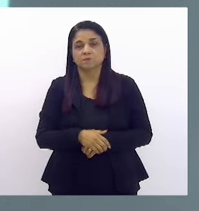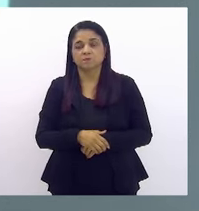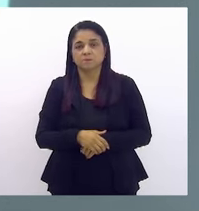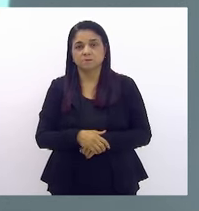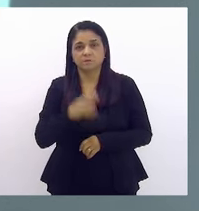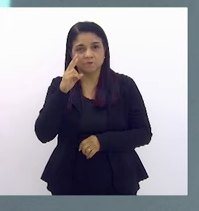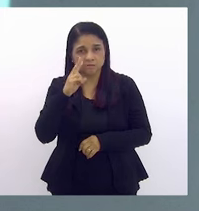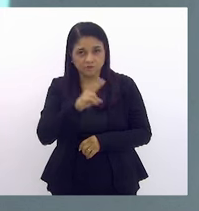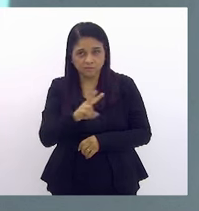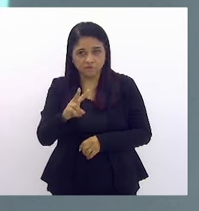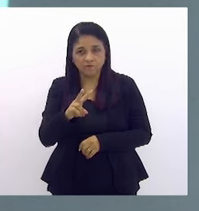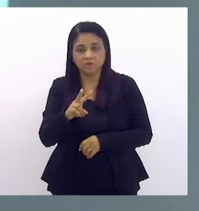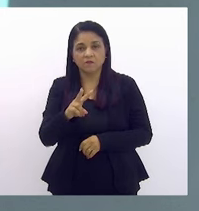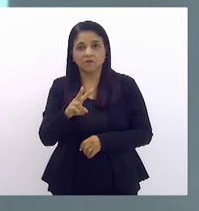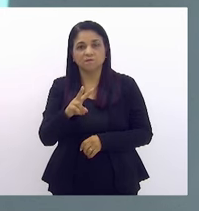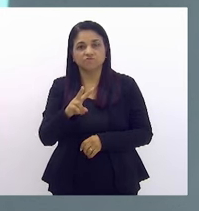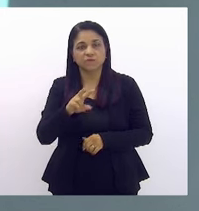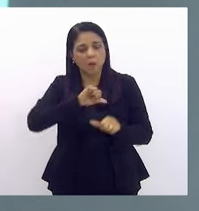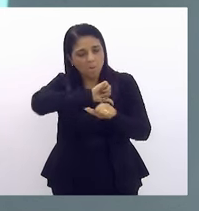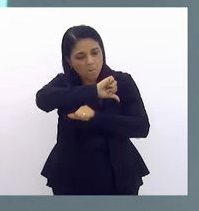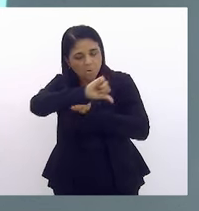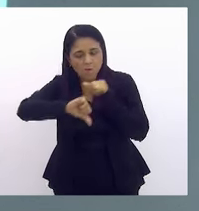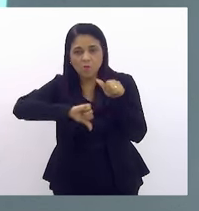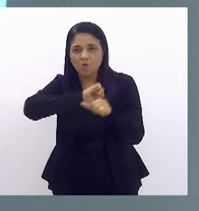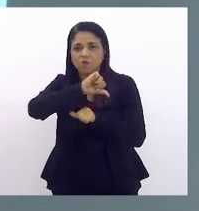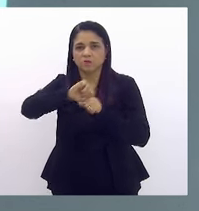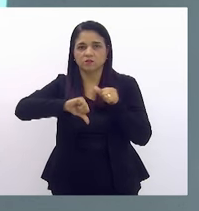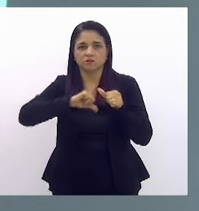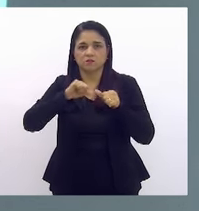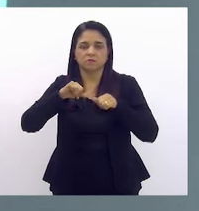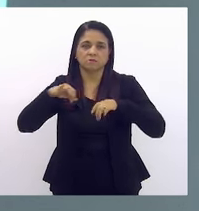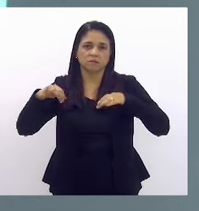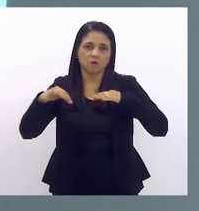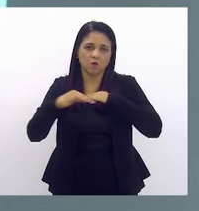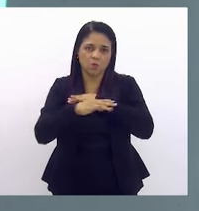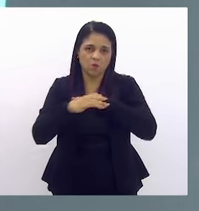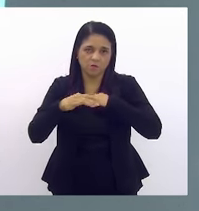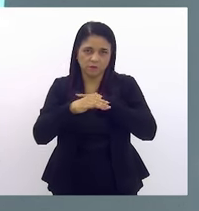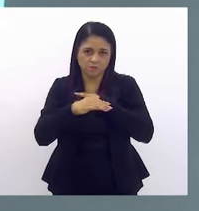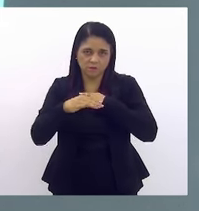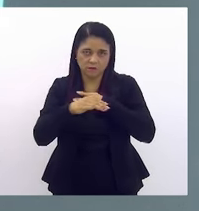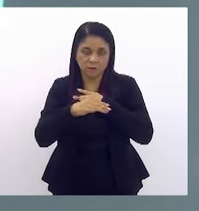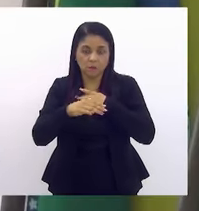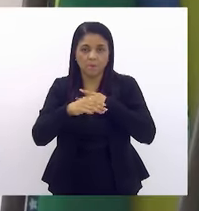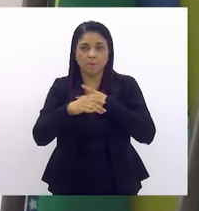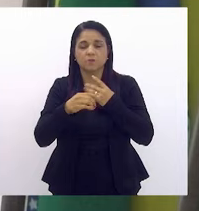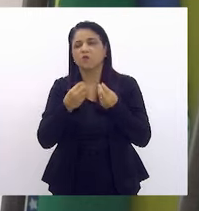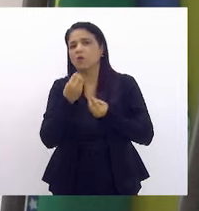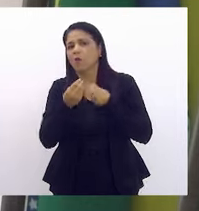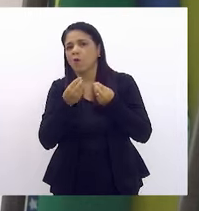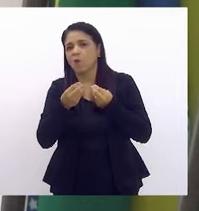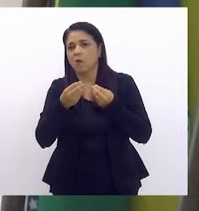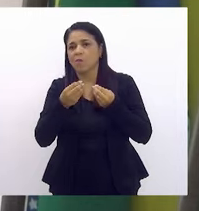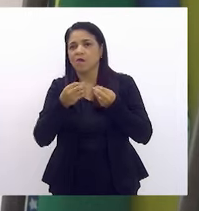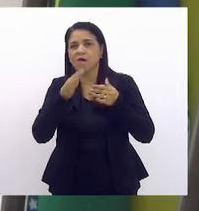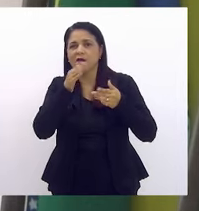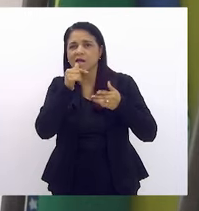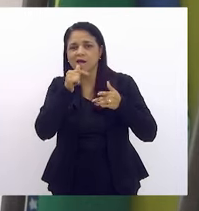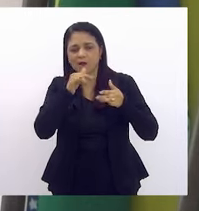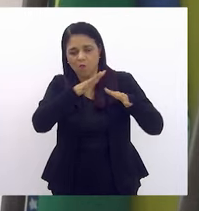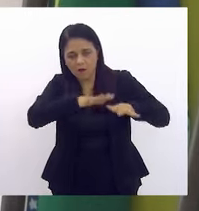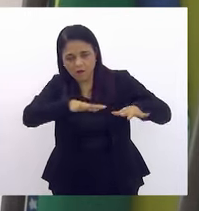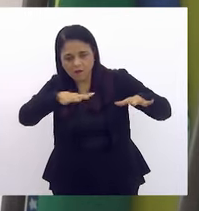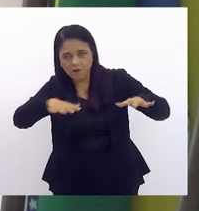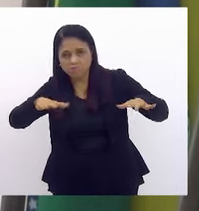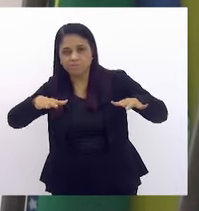o traçado e a urbanização, como é que está a pressão da urbanização